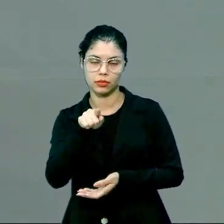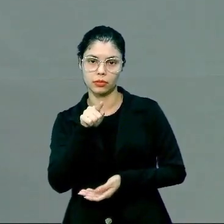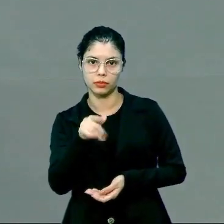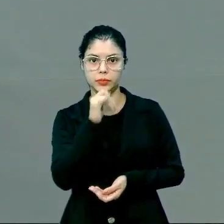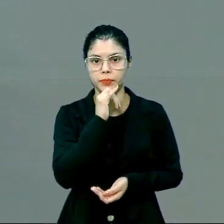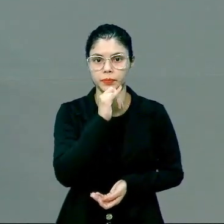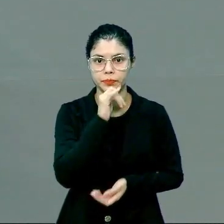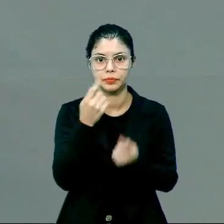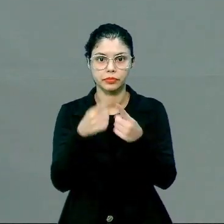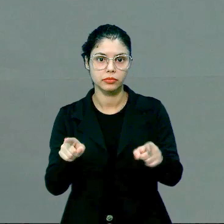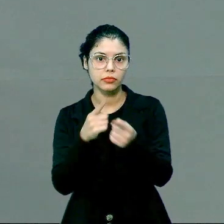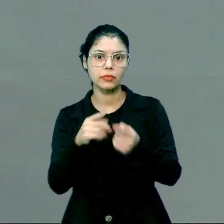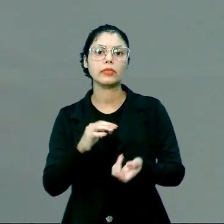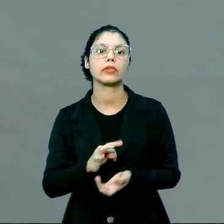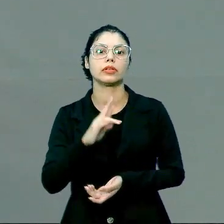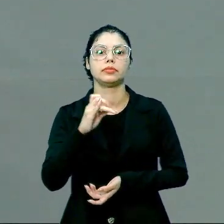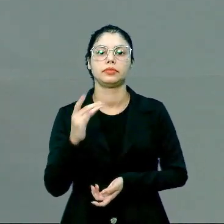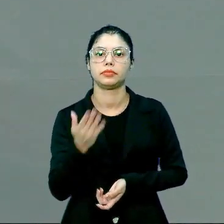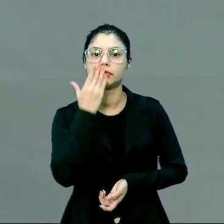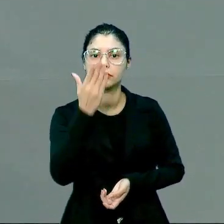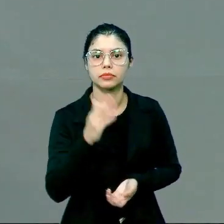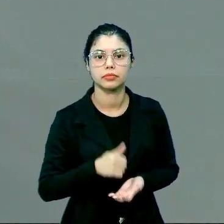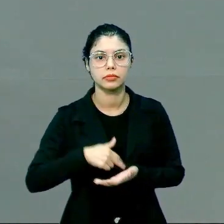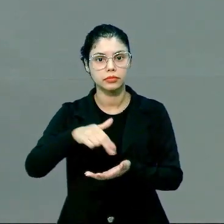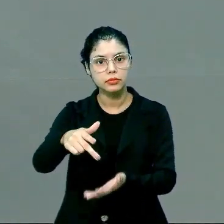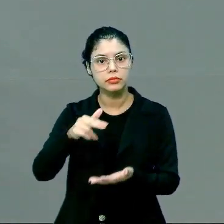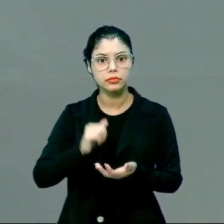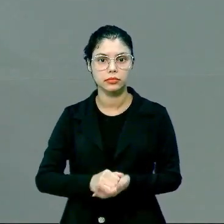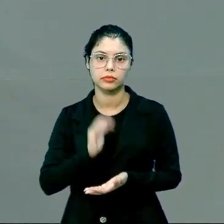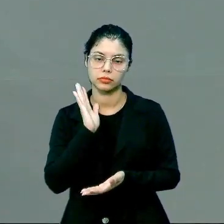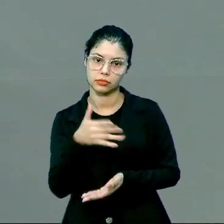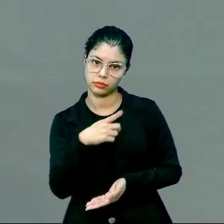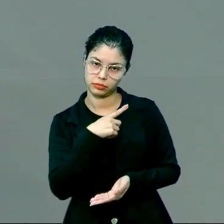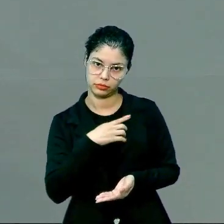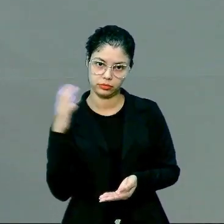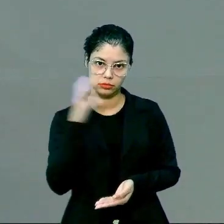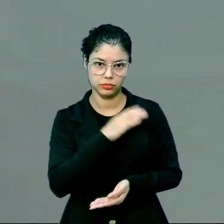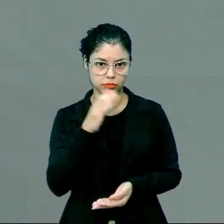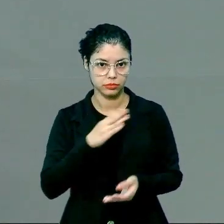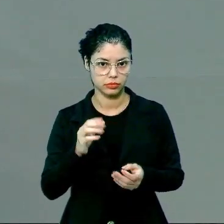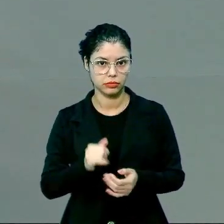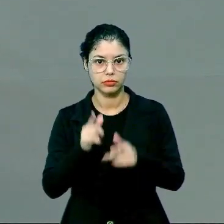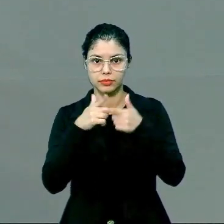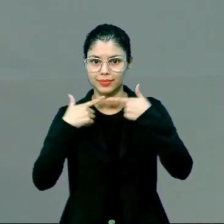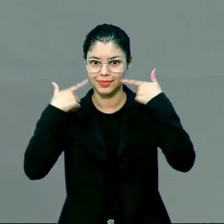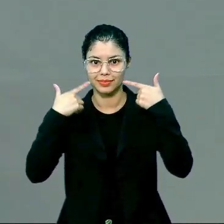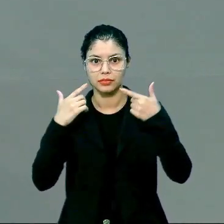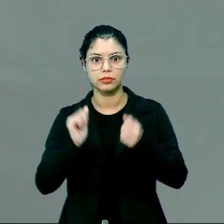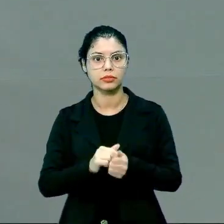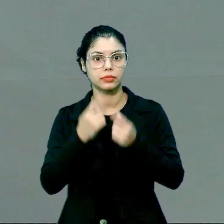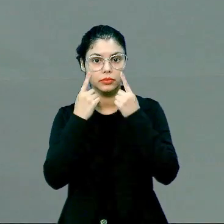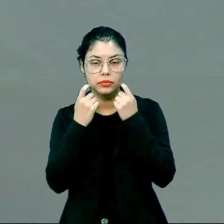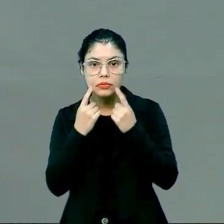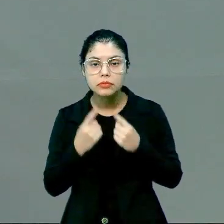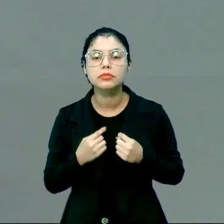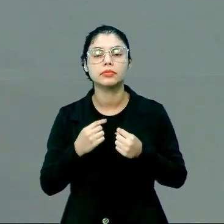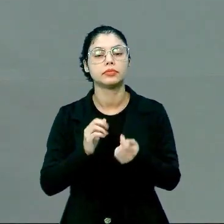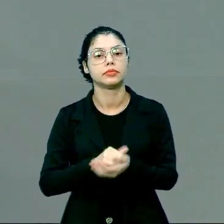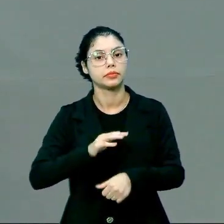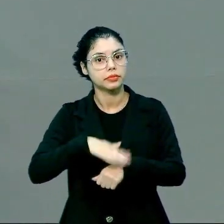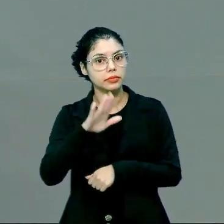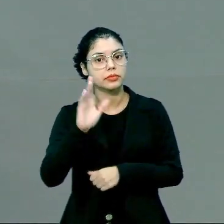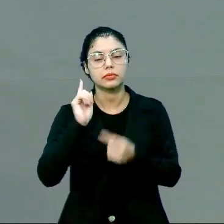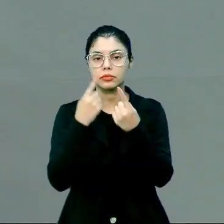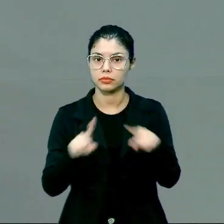pega, por exemplo, a música Tocando em Frente, Ando Devagar porque já tive pressa e levo esse sorriso porque já chorei demais, que